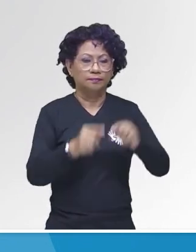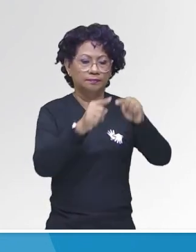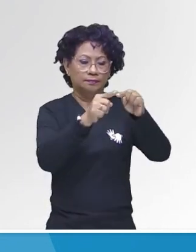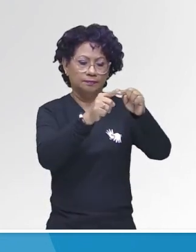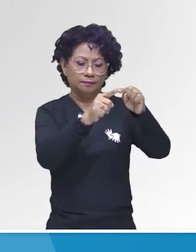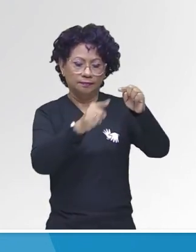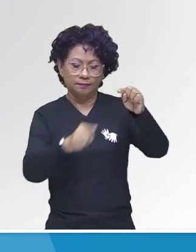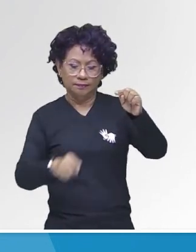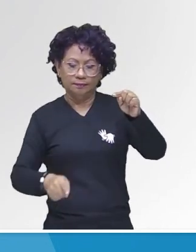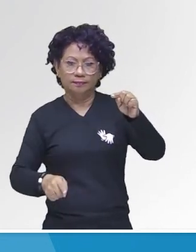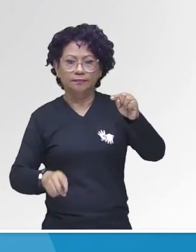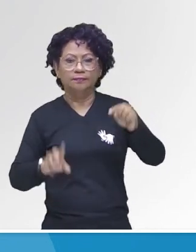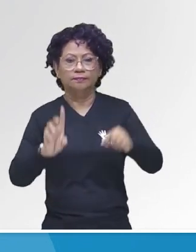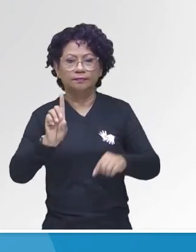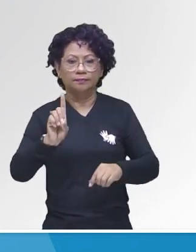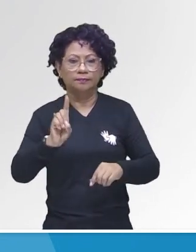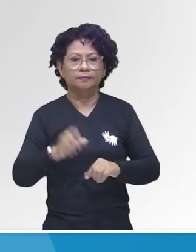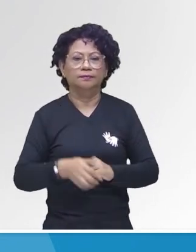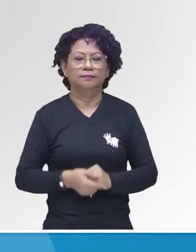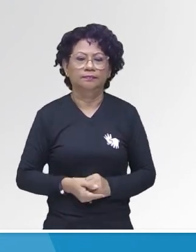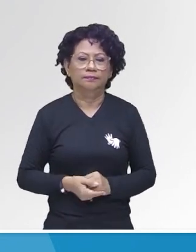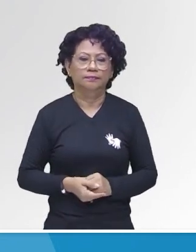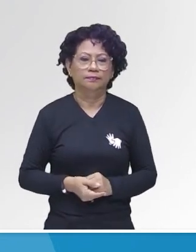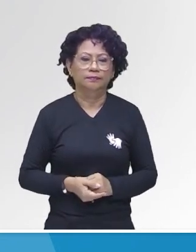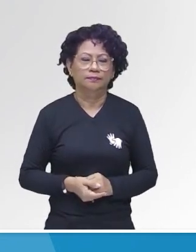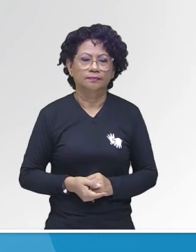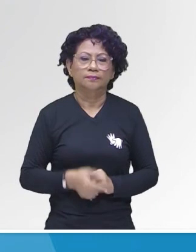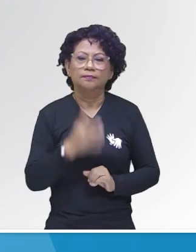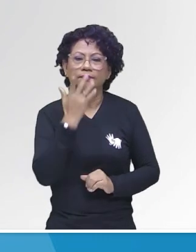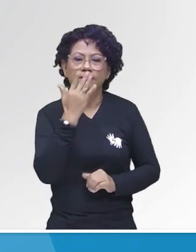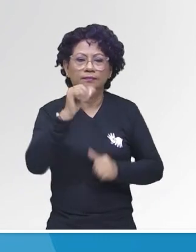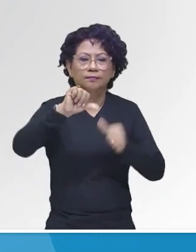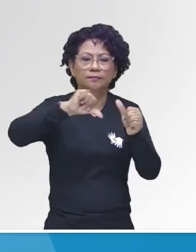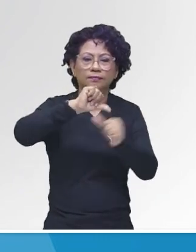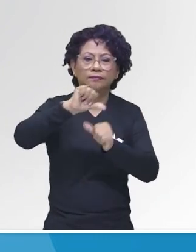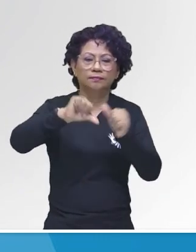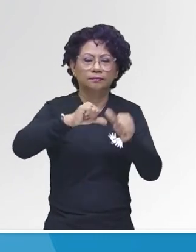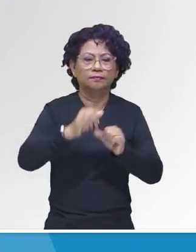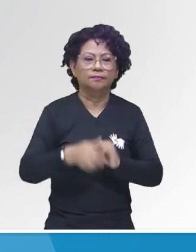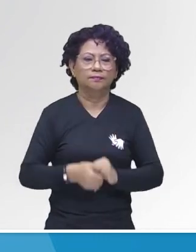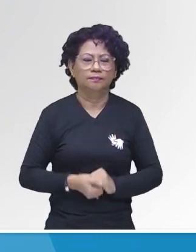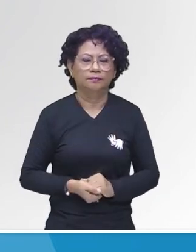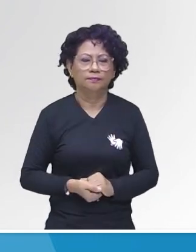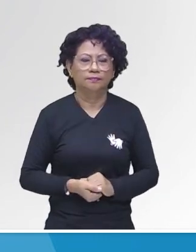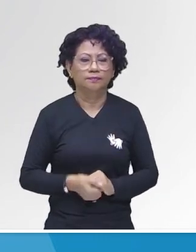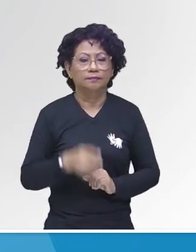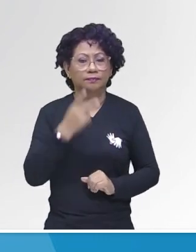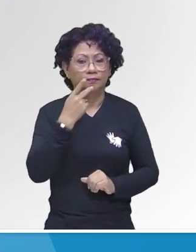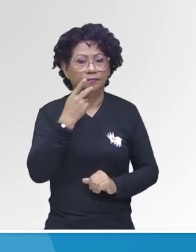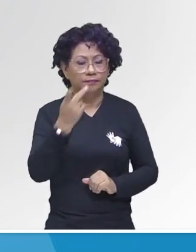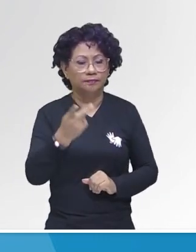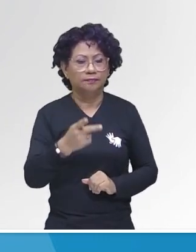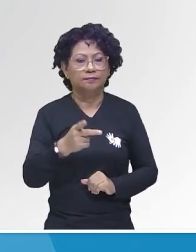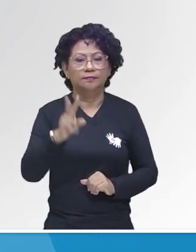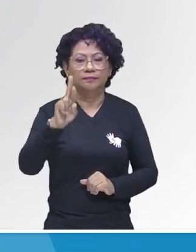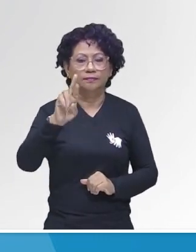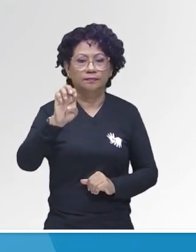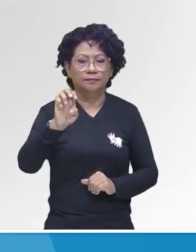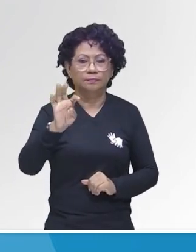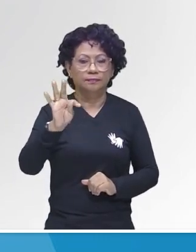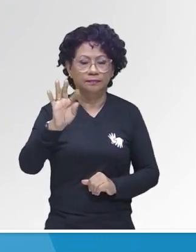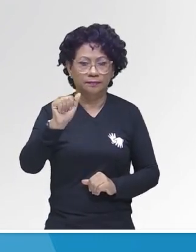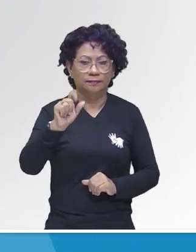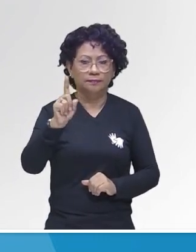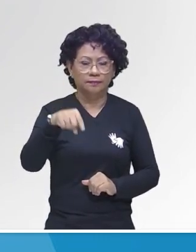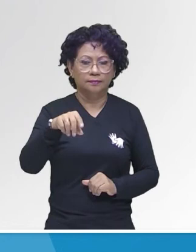e D seria, vamos trocar a cor dele, seria o que a gente chama aí de diagonal do